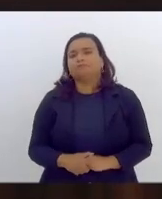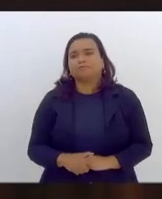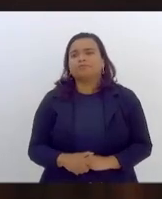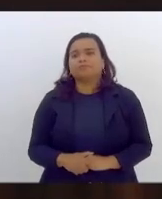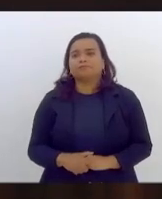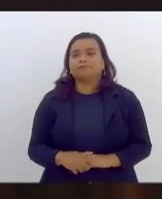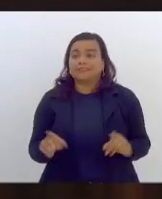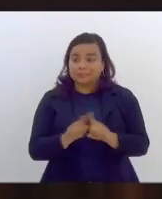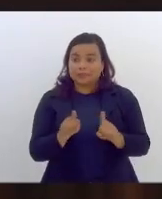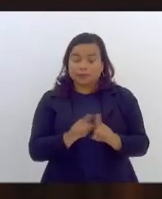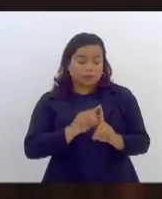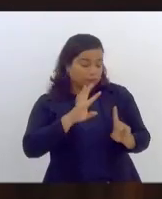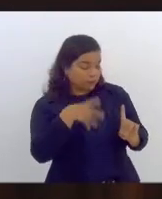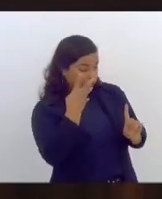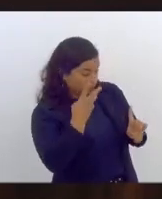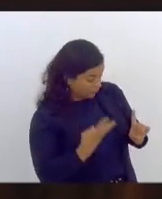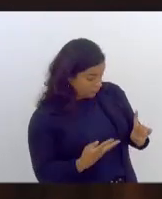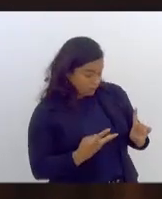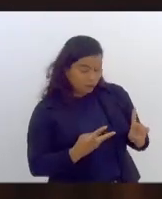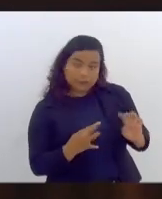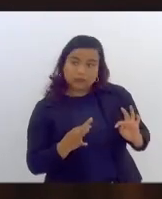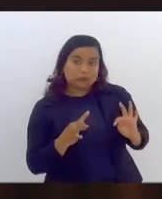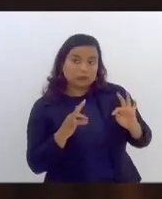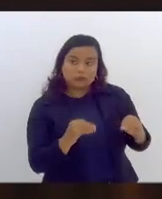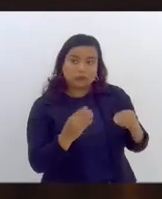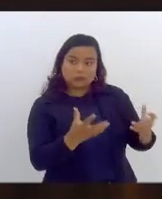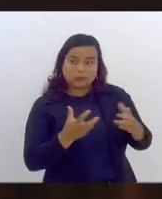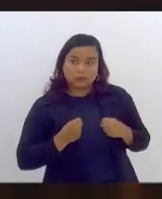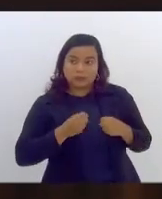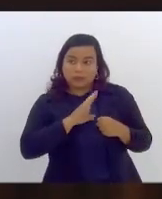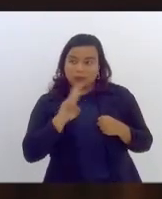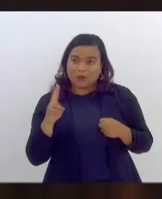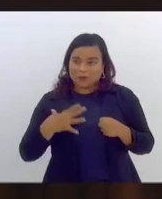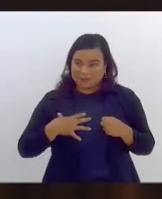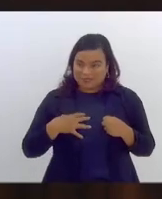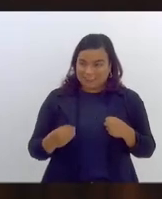E toda a homenagem que recebemos em nome de Marielle,